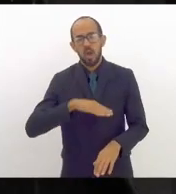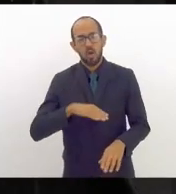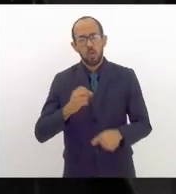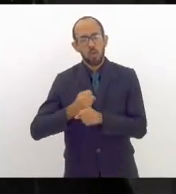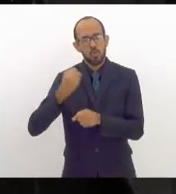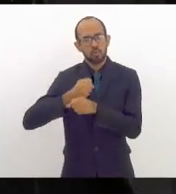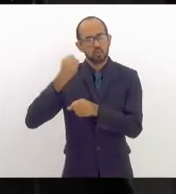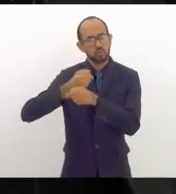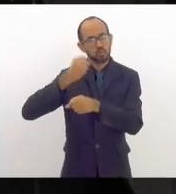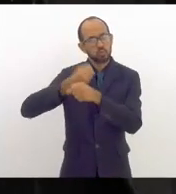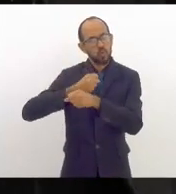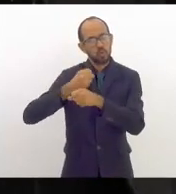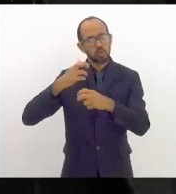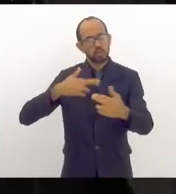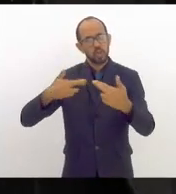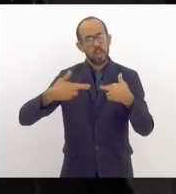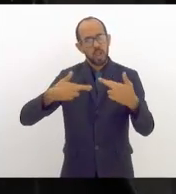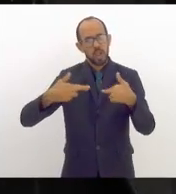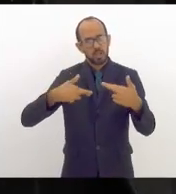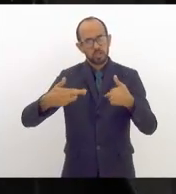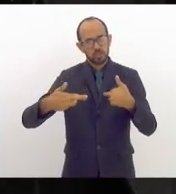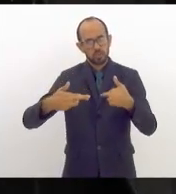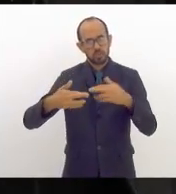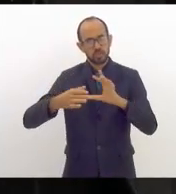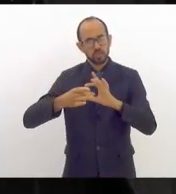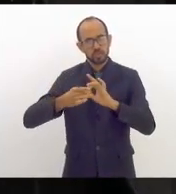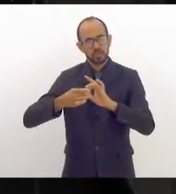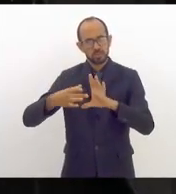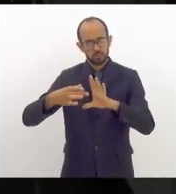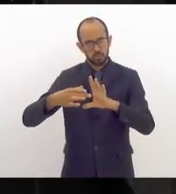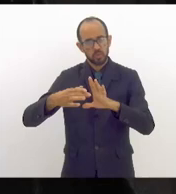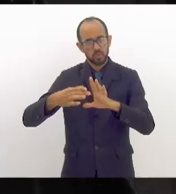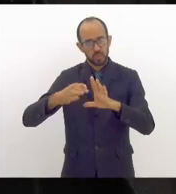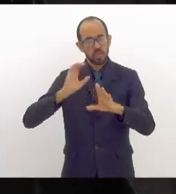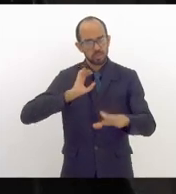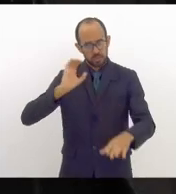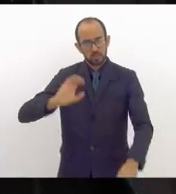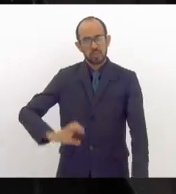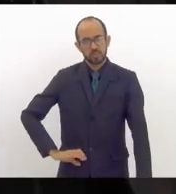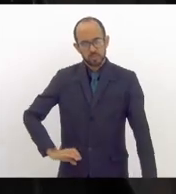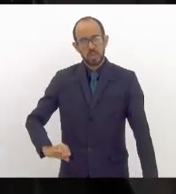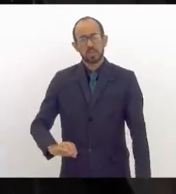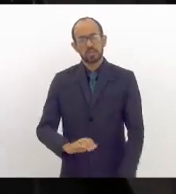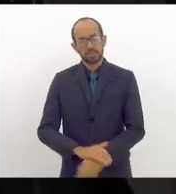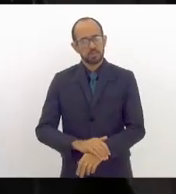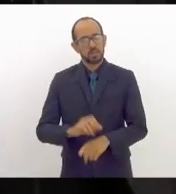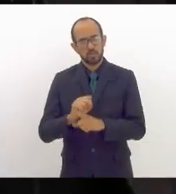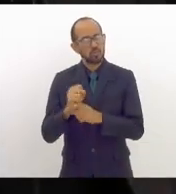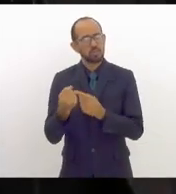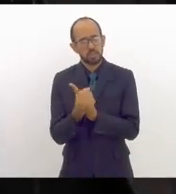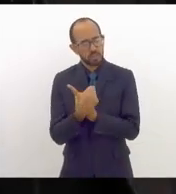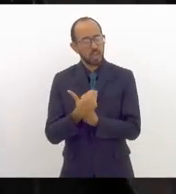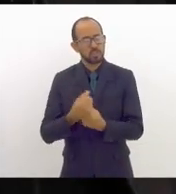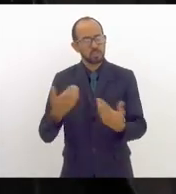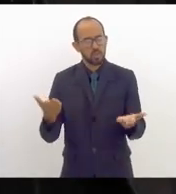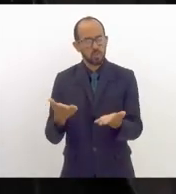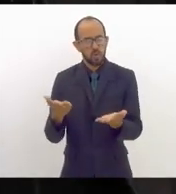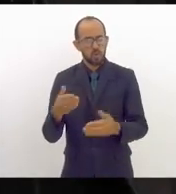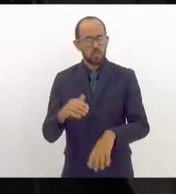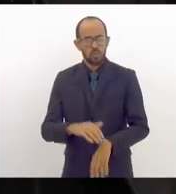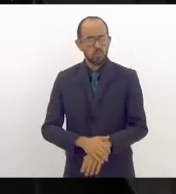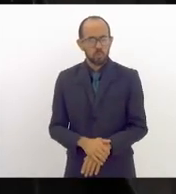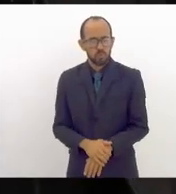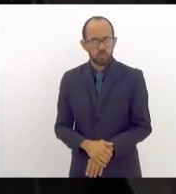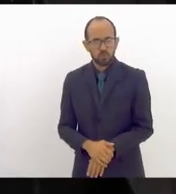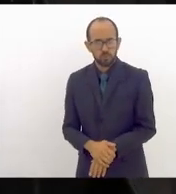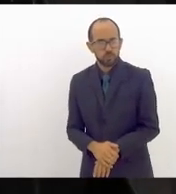de relações democráticas civilizadas na sociedade em que vive por isso